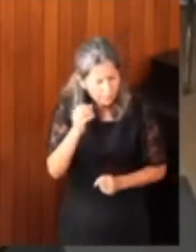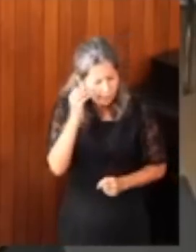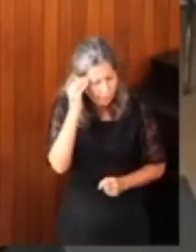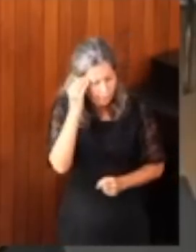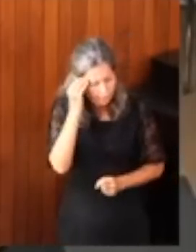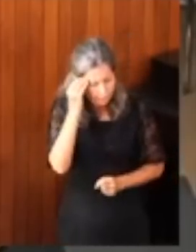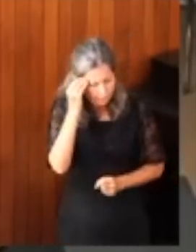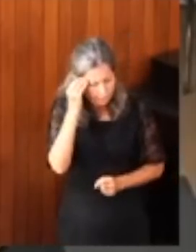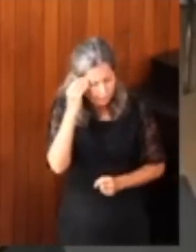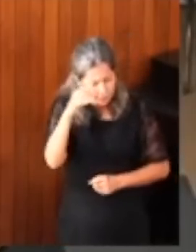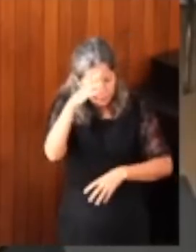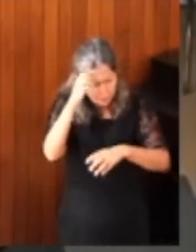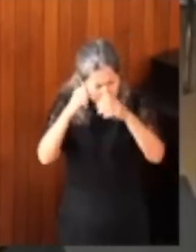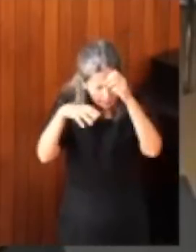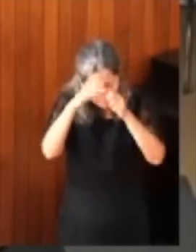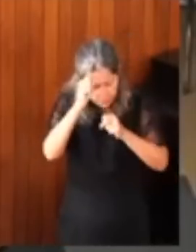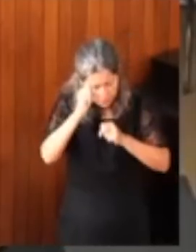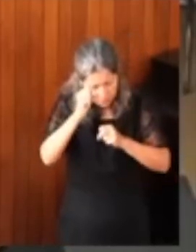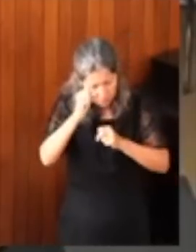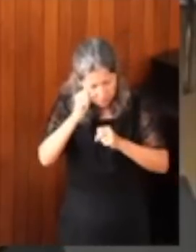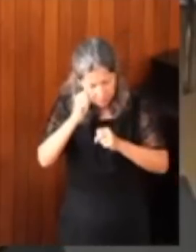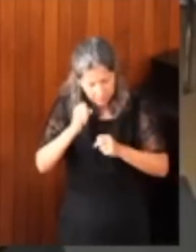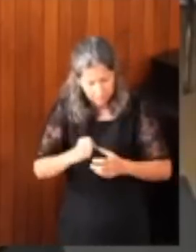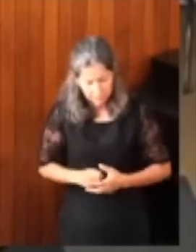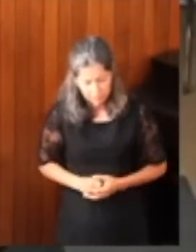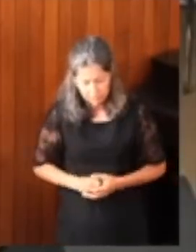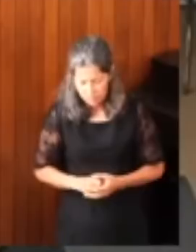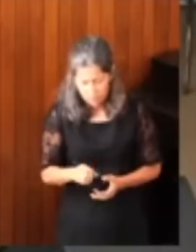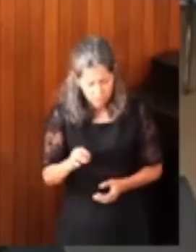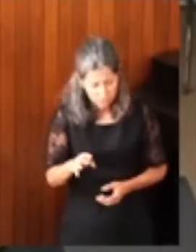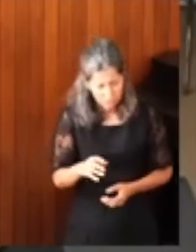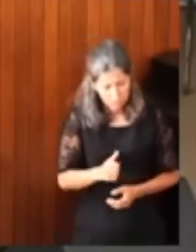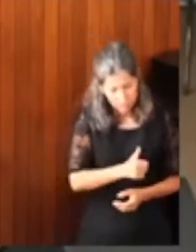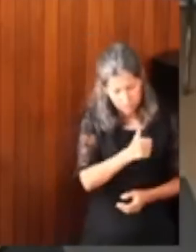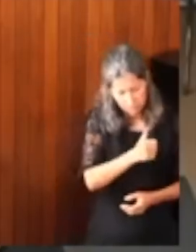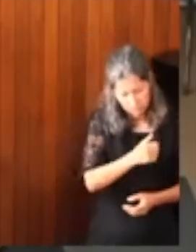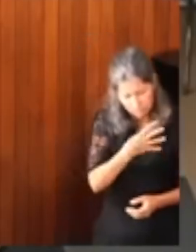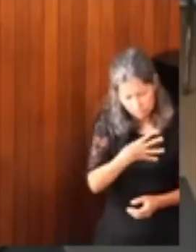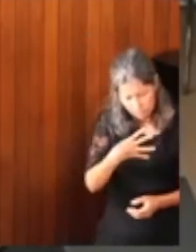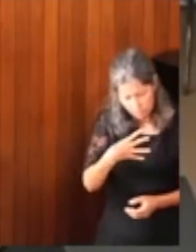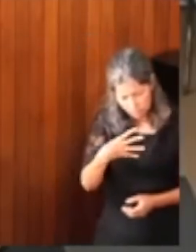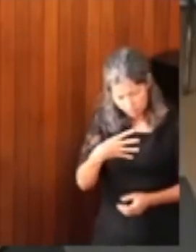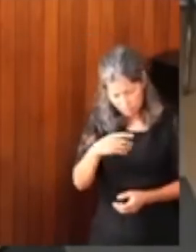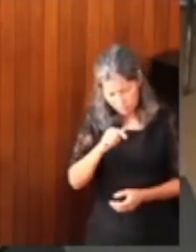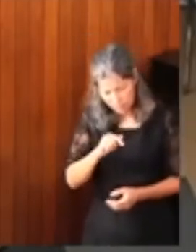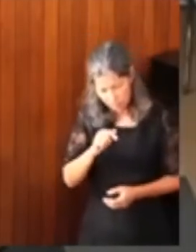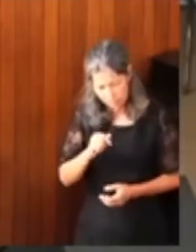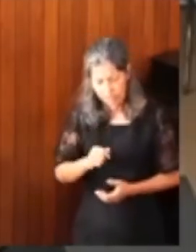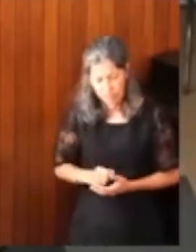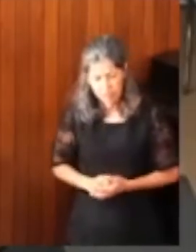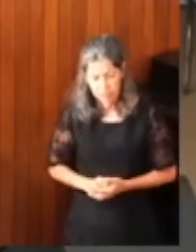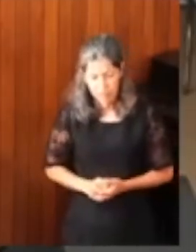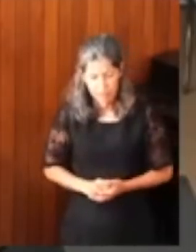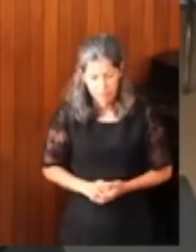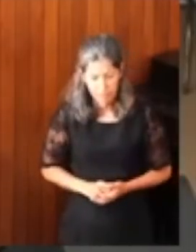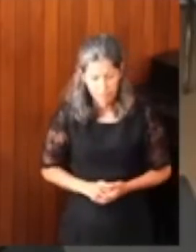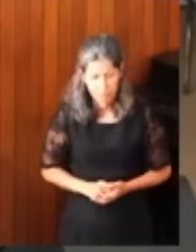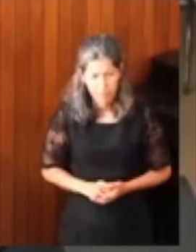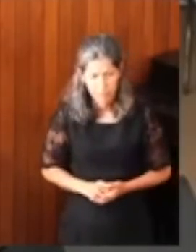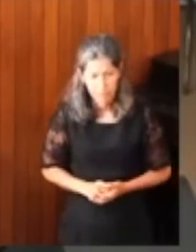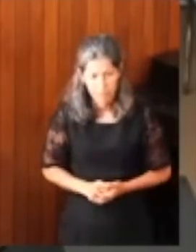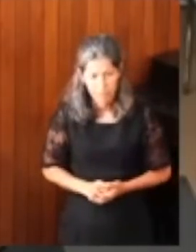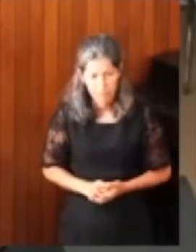mulheres, porque são virgens, eles seguem o Cordeiro por onde quer que ele vá. são os que foram comprados dentre todos os